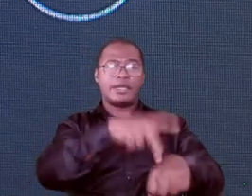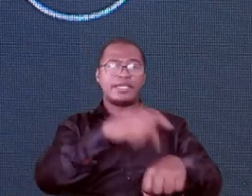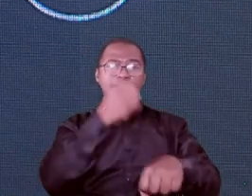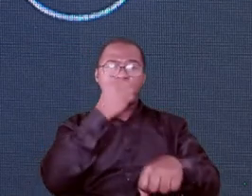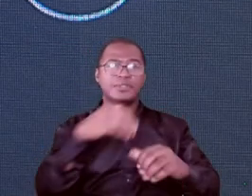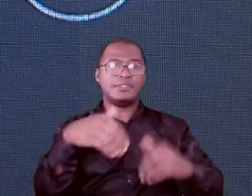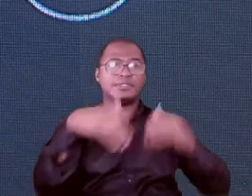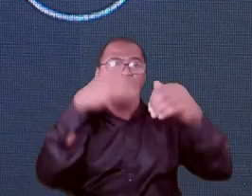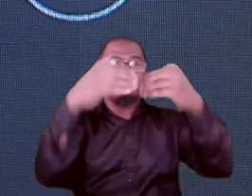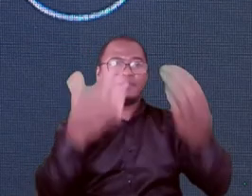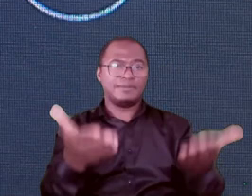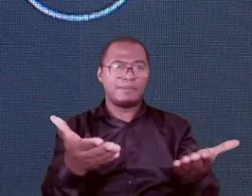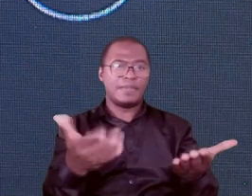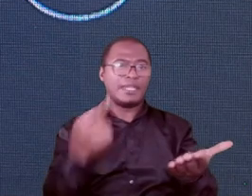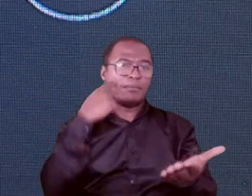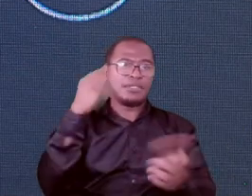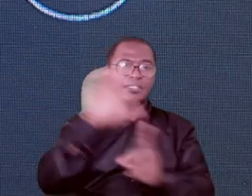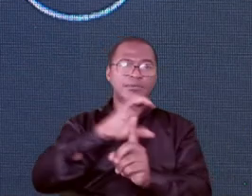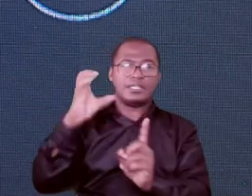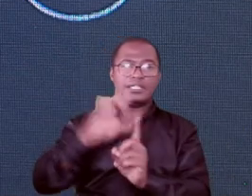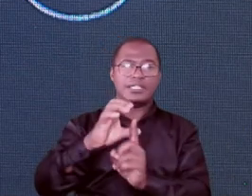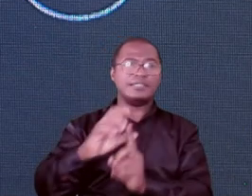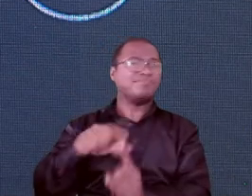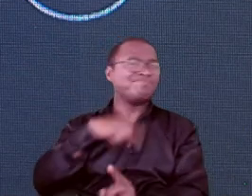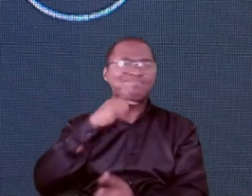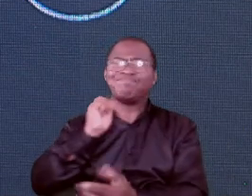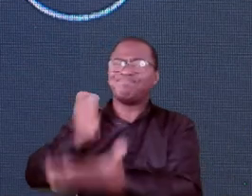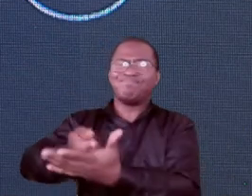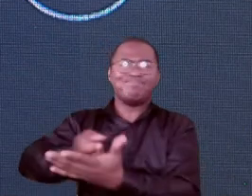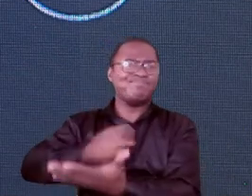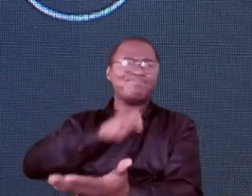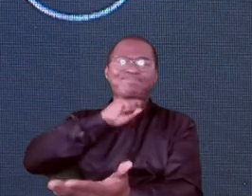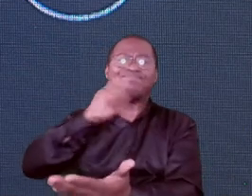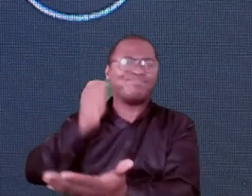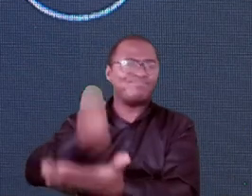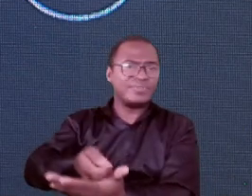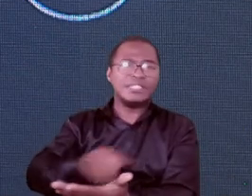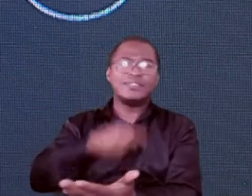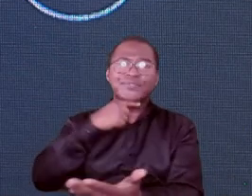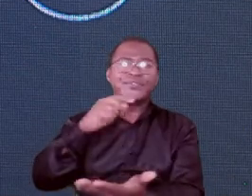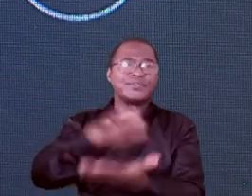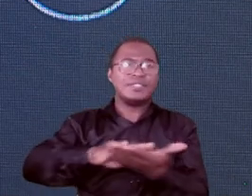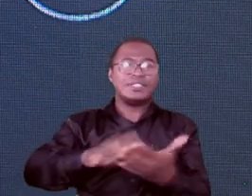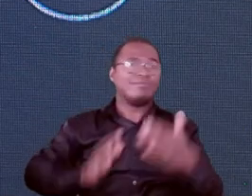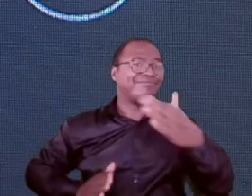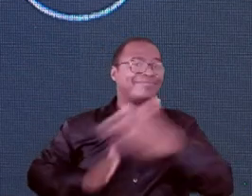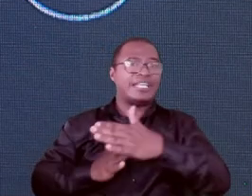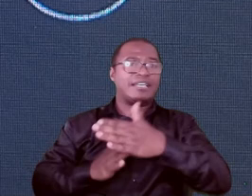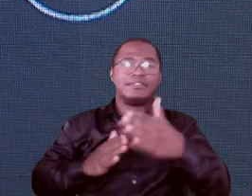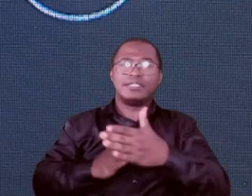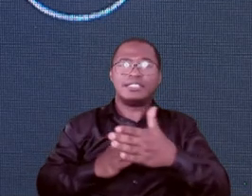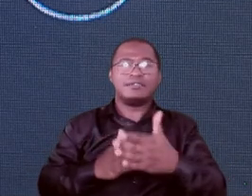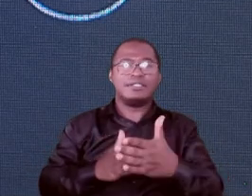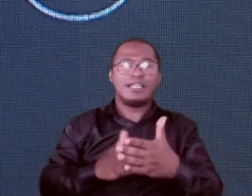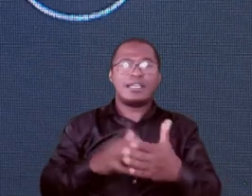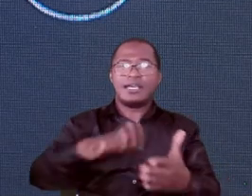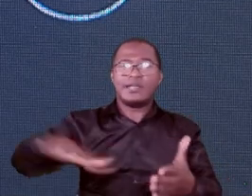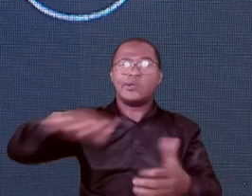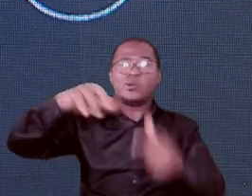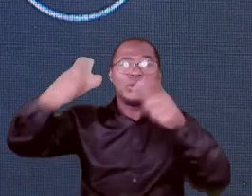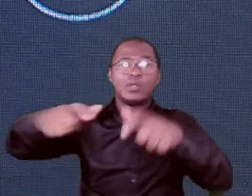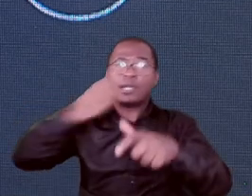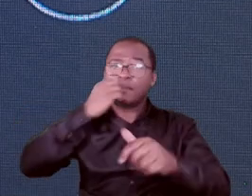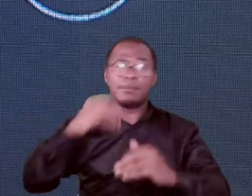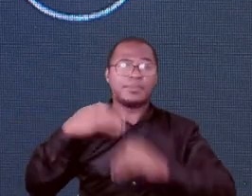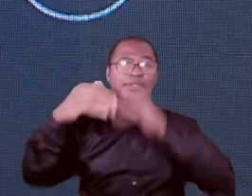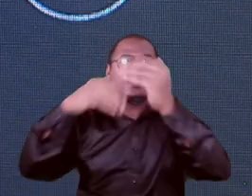você tá perdendo investimento líquido e essa é a nossa ideia então aqui essa principal proposta de valor